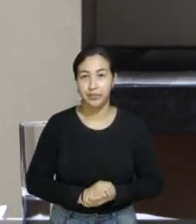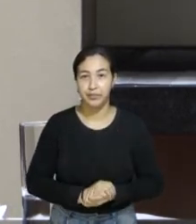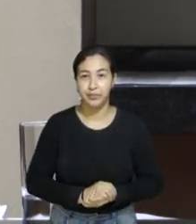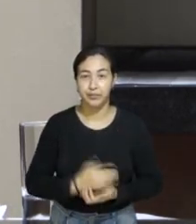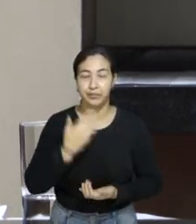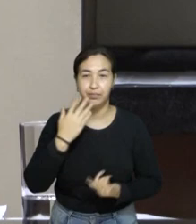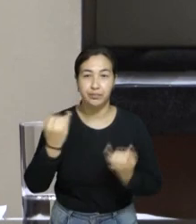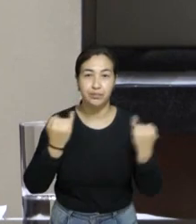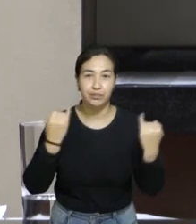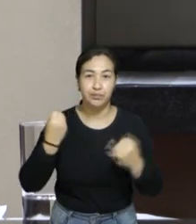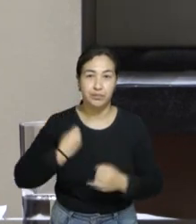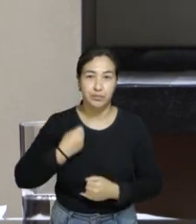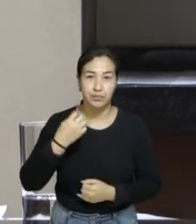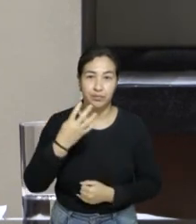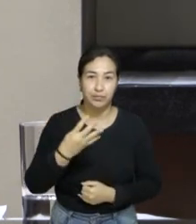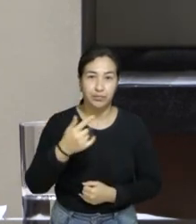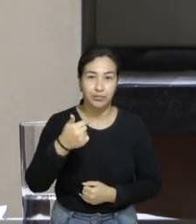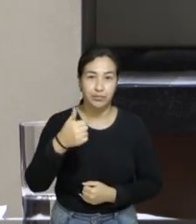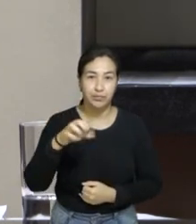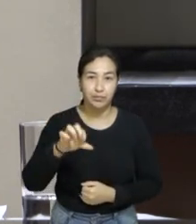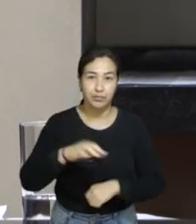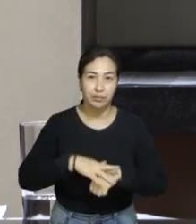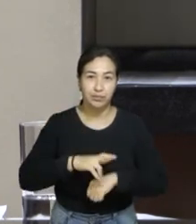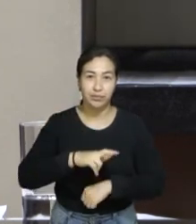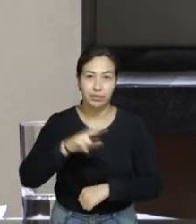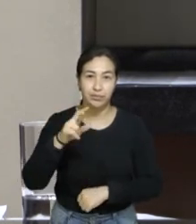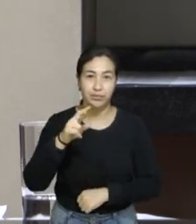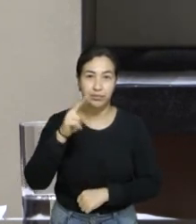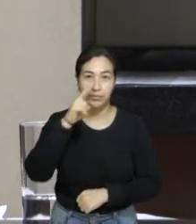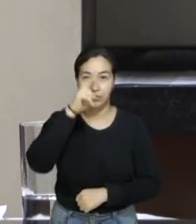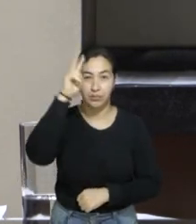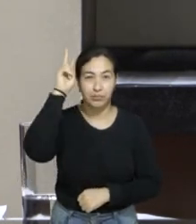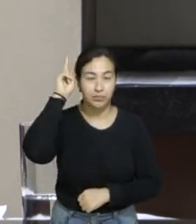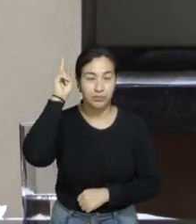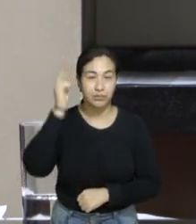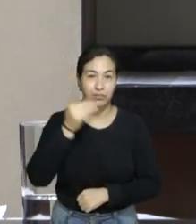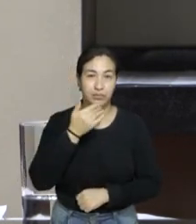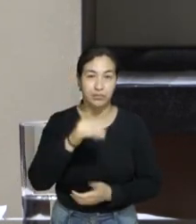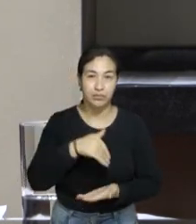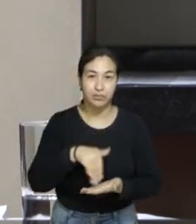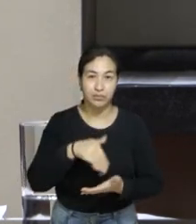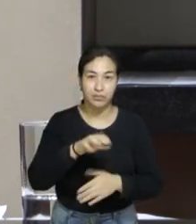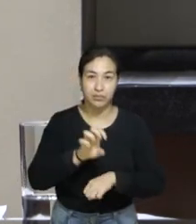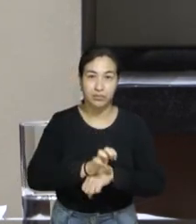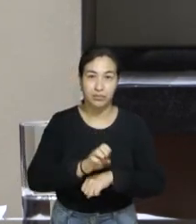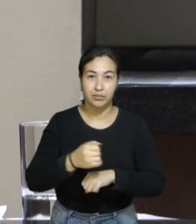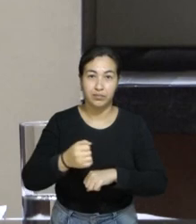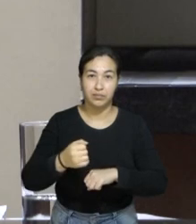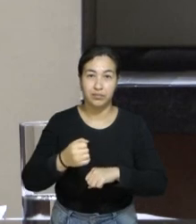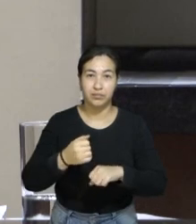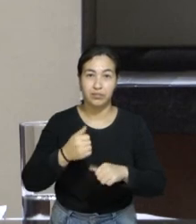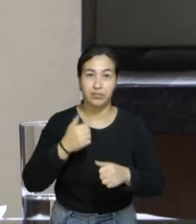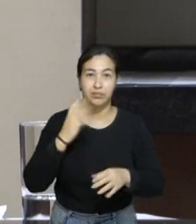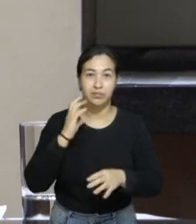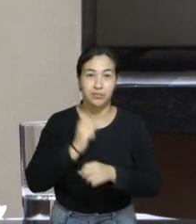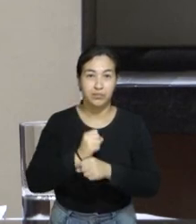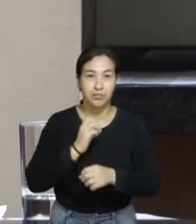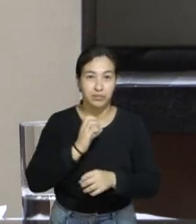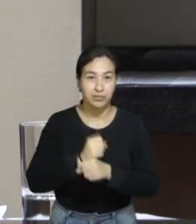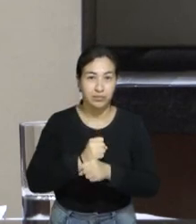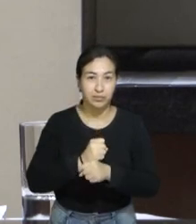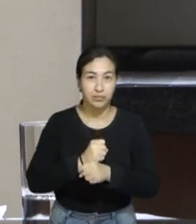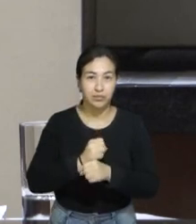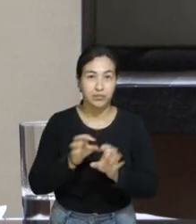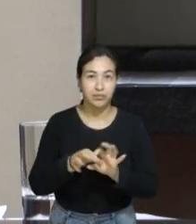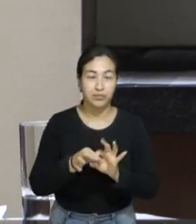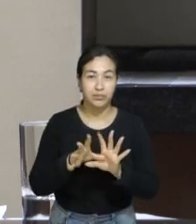unanimidade. Pedido de informação 419, autor deputado Dr. Vicente Caro Preso, solicitando ao secretário de Estado da Fazenda informações acerca da concessão de benefícios